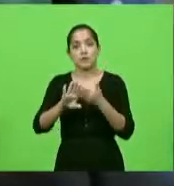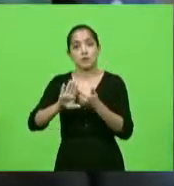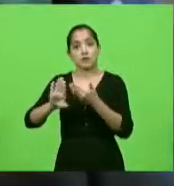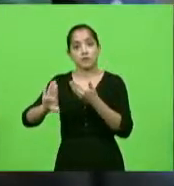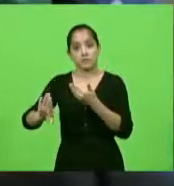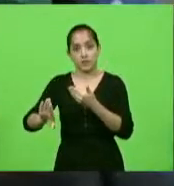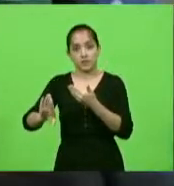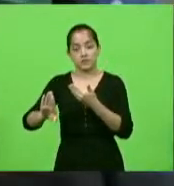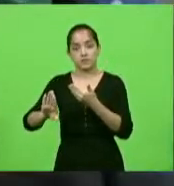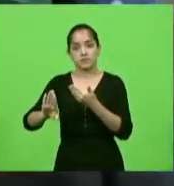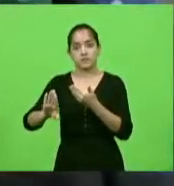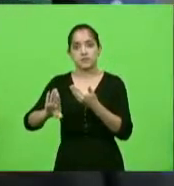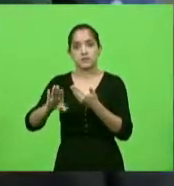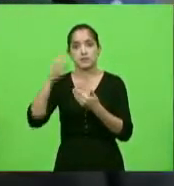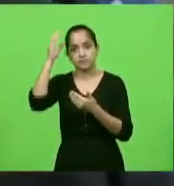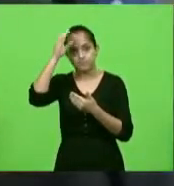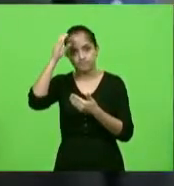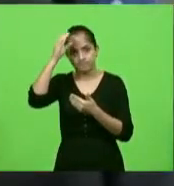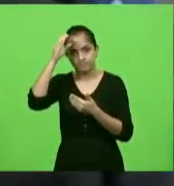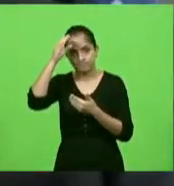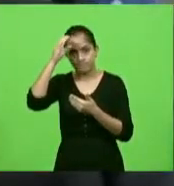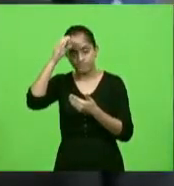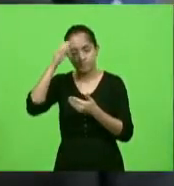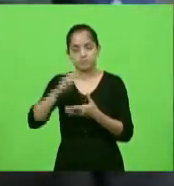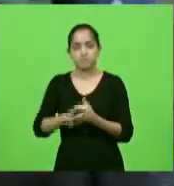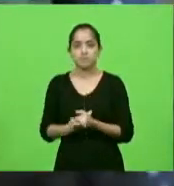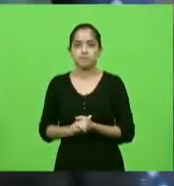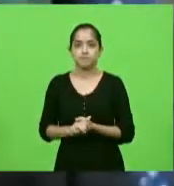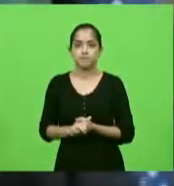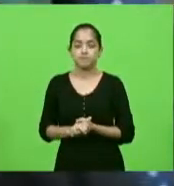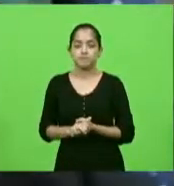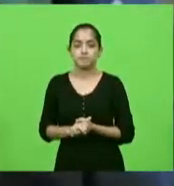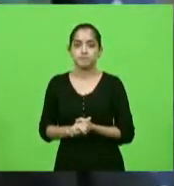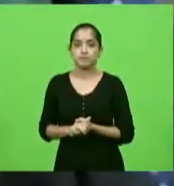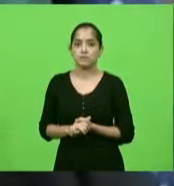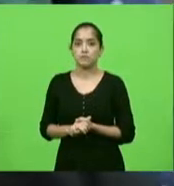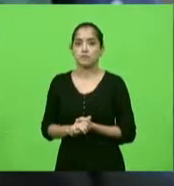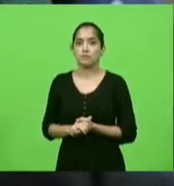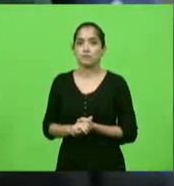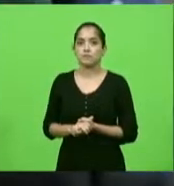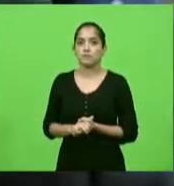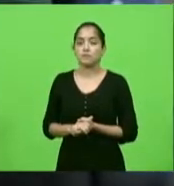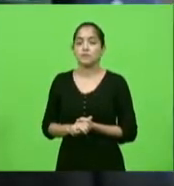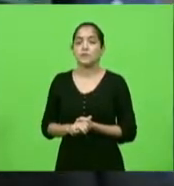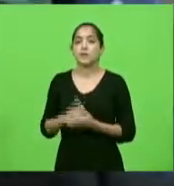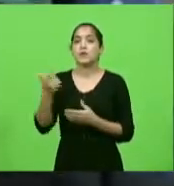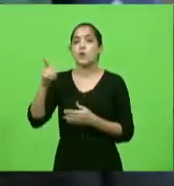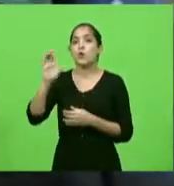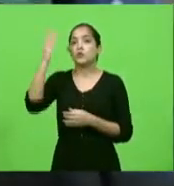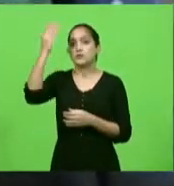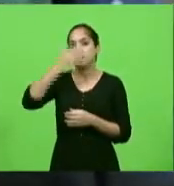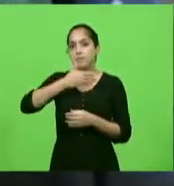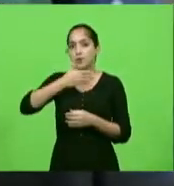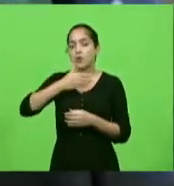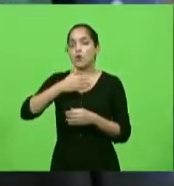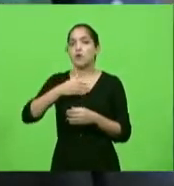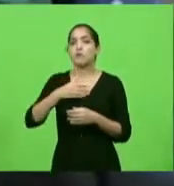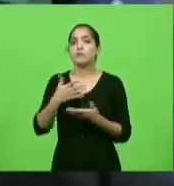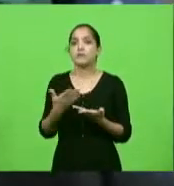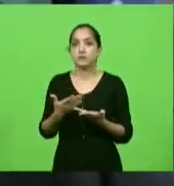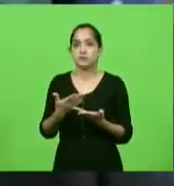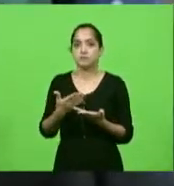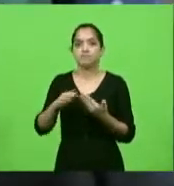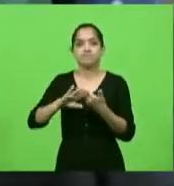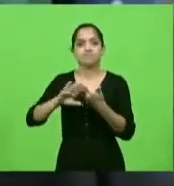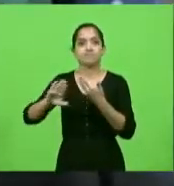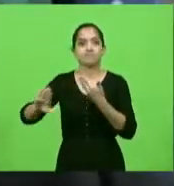sua potencial consciência da ilicitude da compra. Fecho aspas. Essa outra prova juntada afasta a